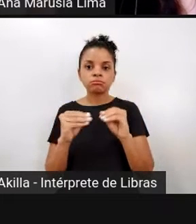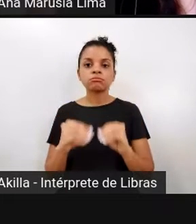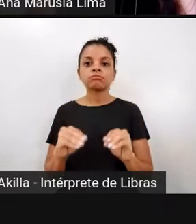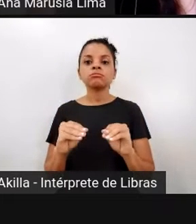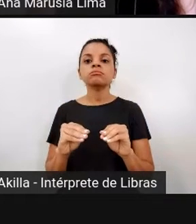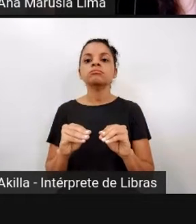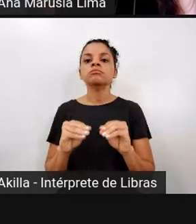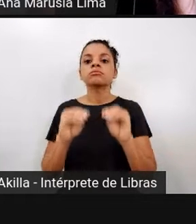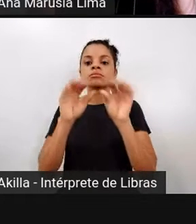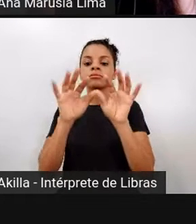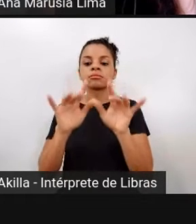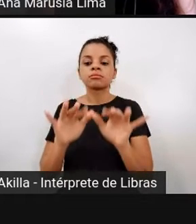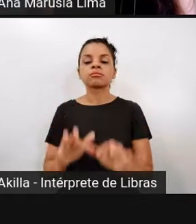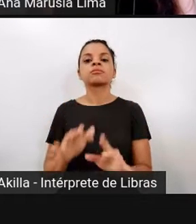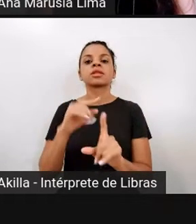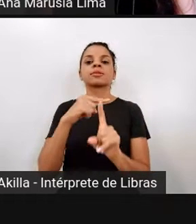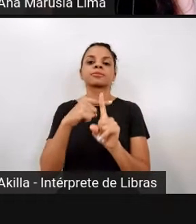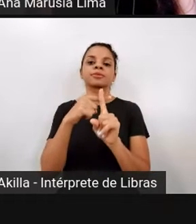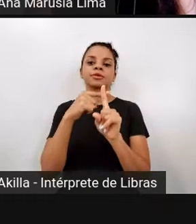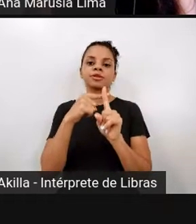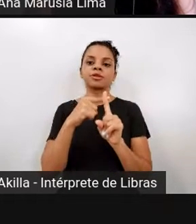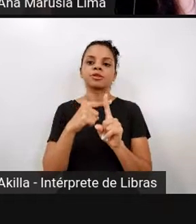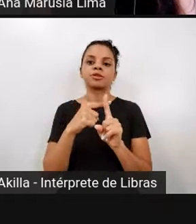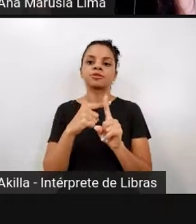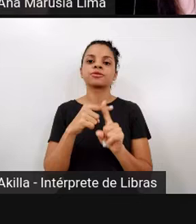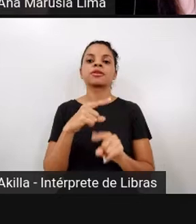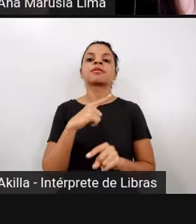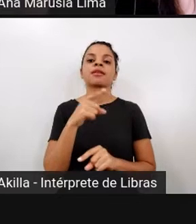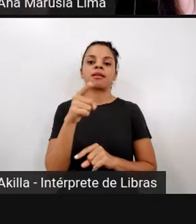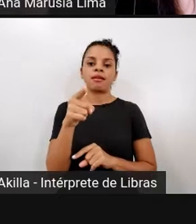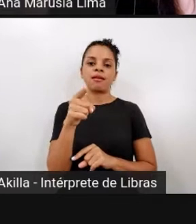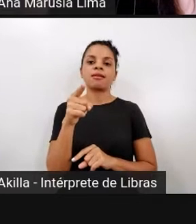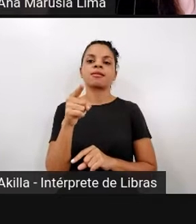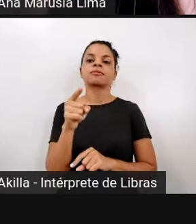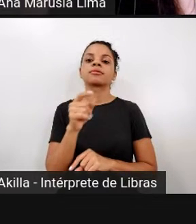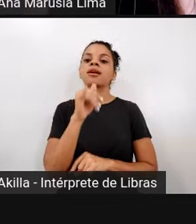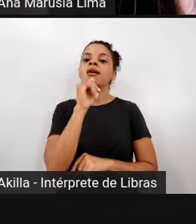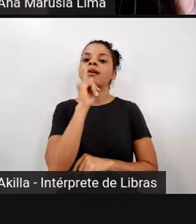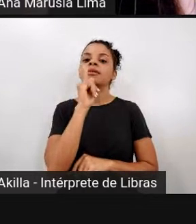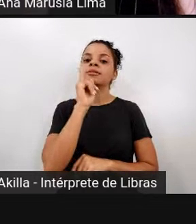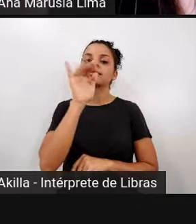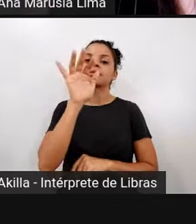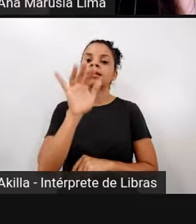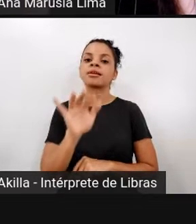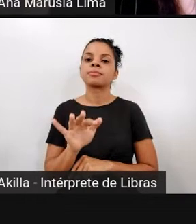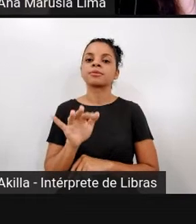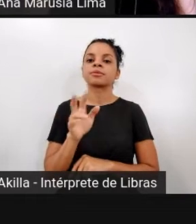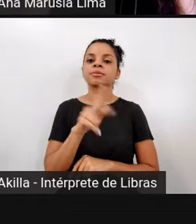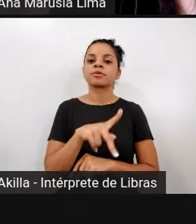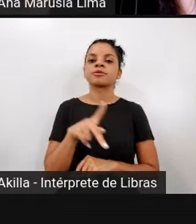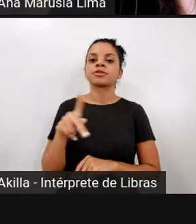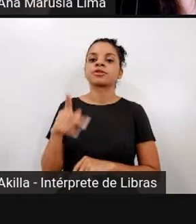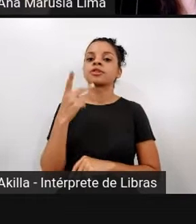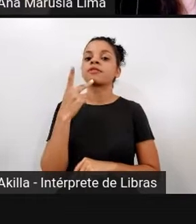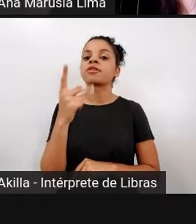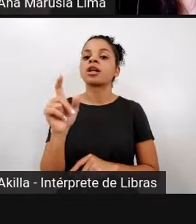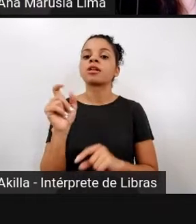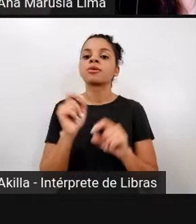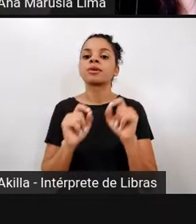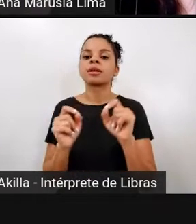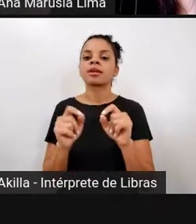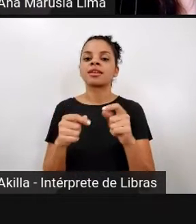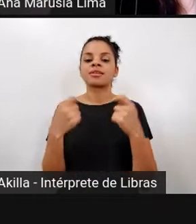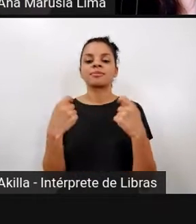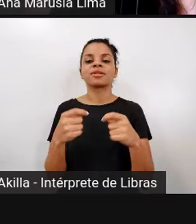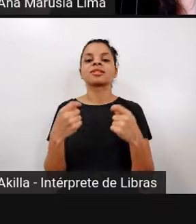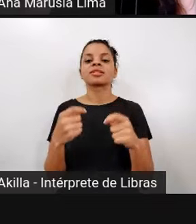sentimento positivo. Eu trouxe alguns excertos para vocês. Aqui está um de uma professora que diz, entre outras coisas, deveria chegar a todas as salas de